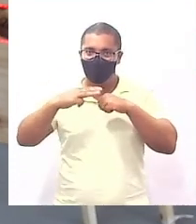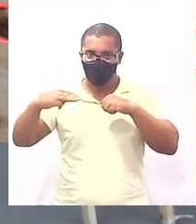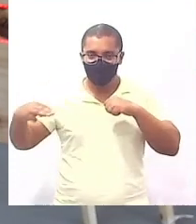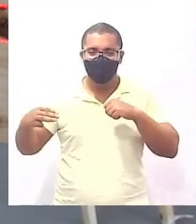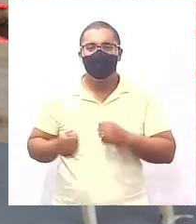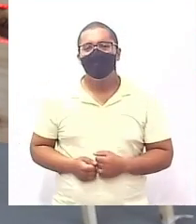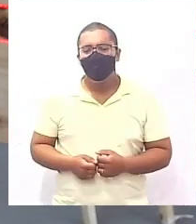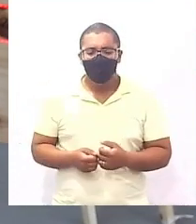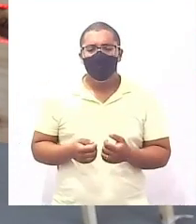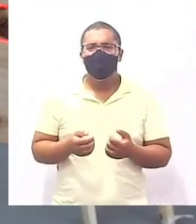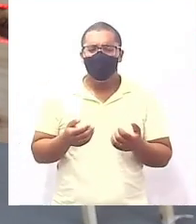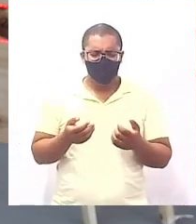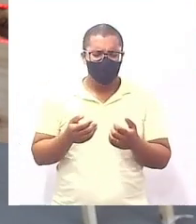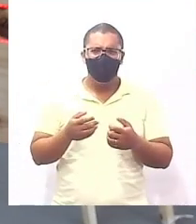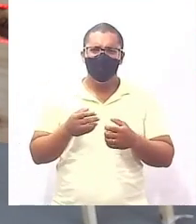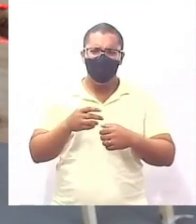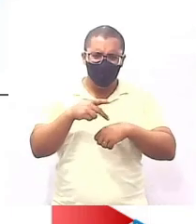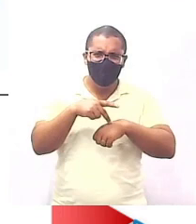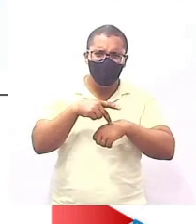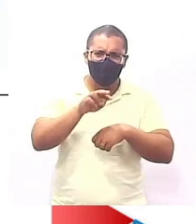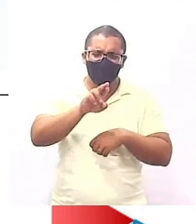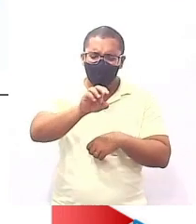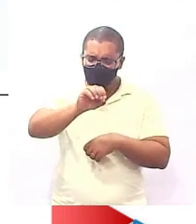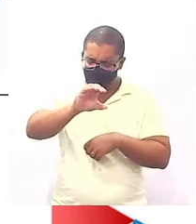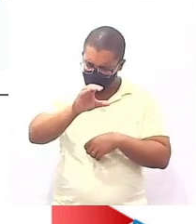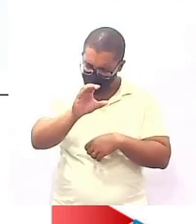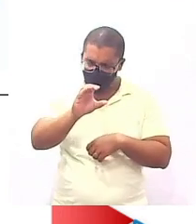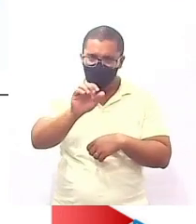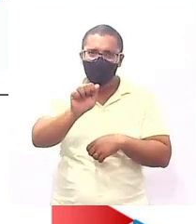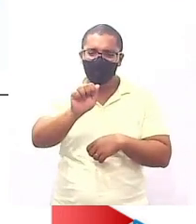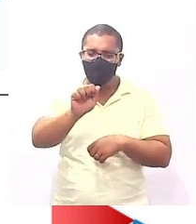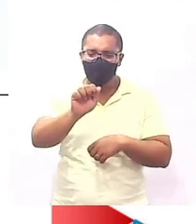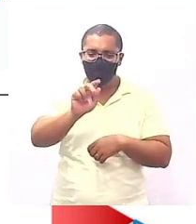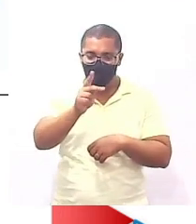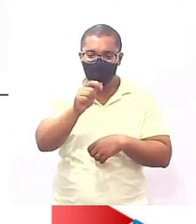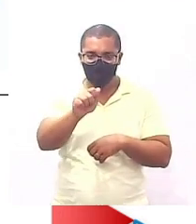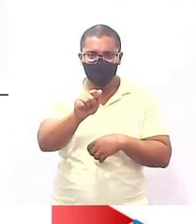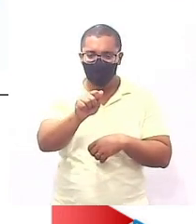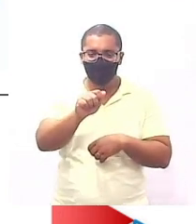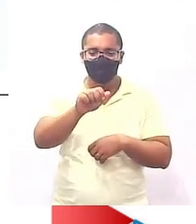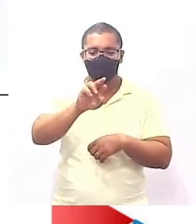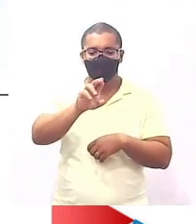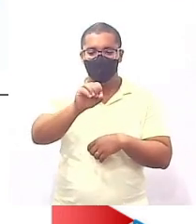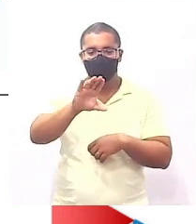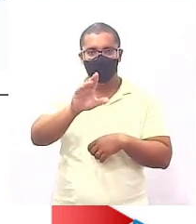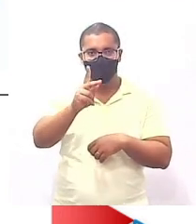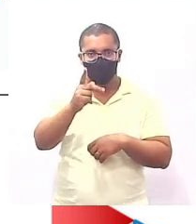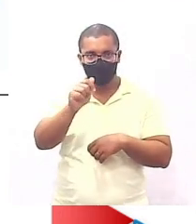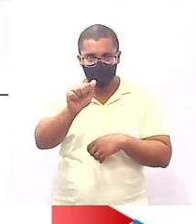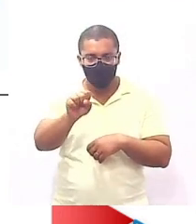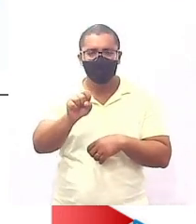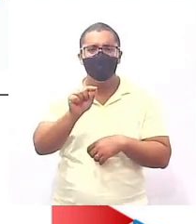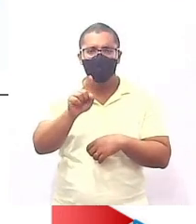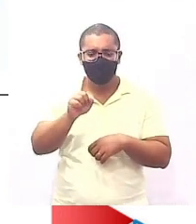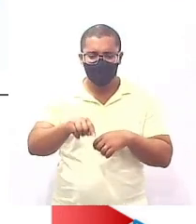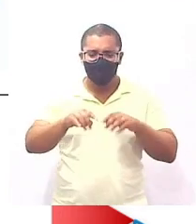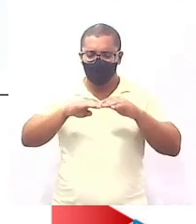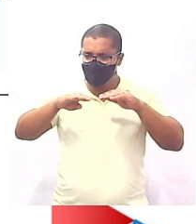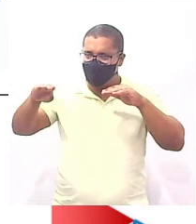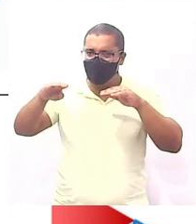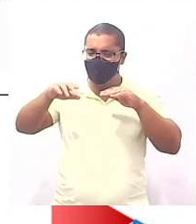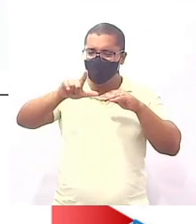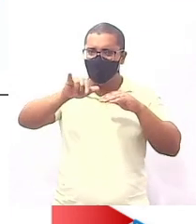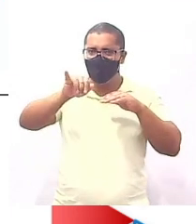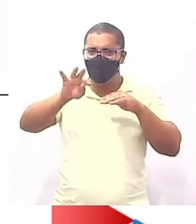elas estão presentes aí, na sua maioria, na litosfera, que é uma camada sólida do nosso